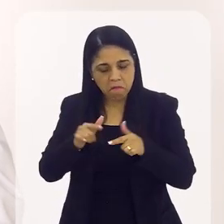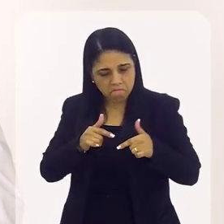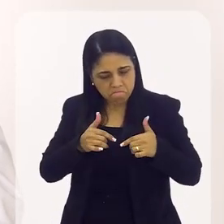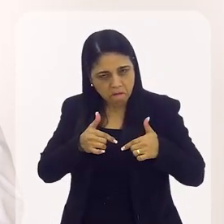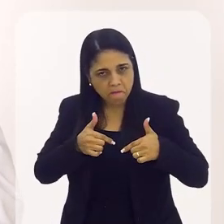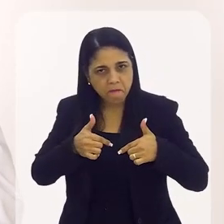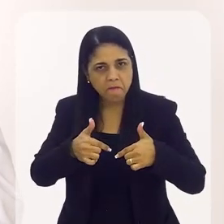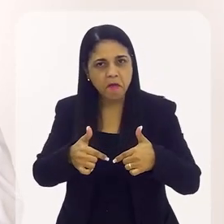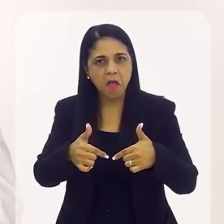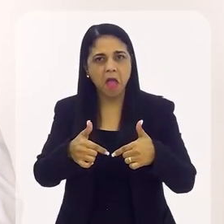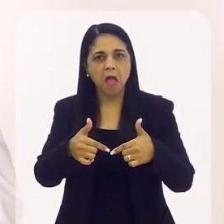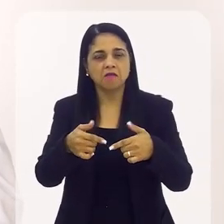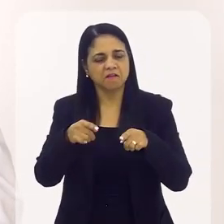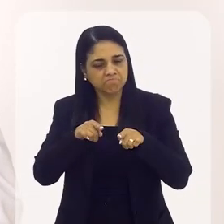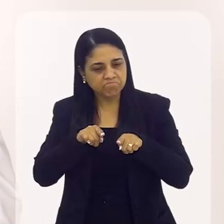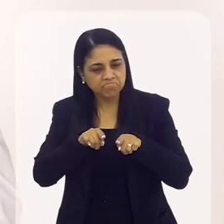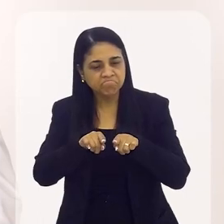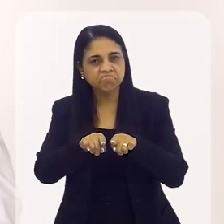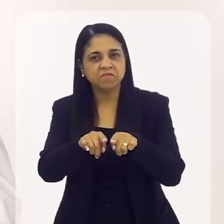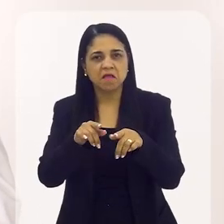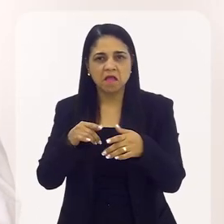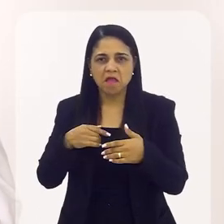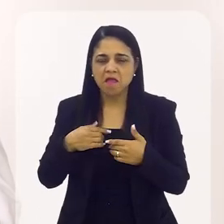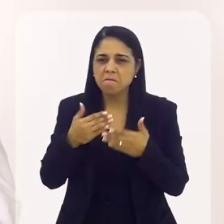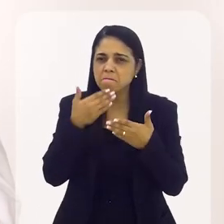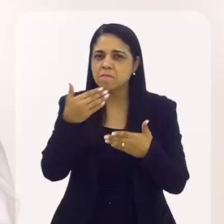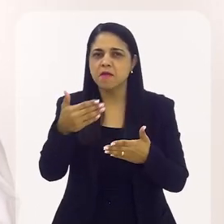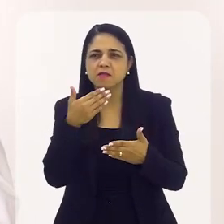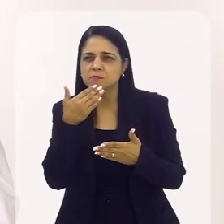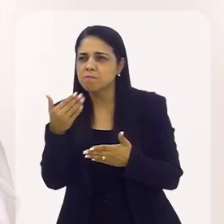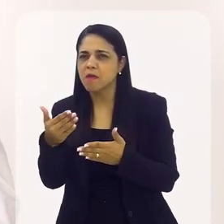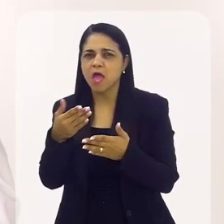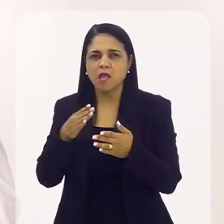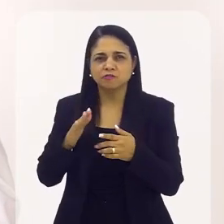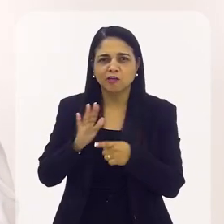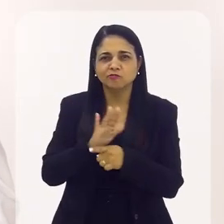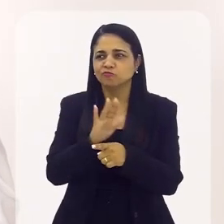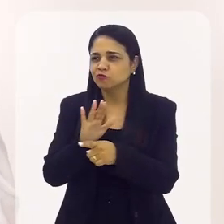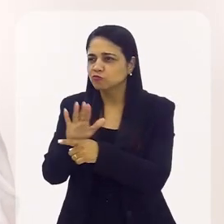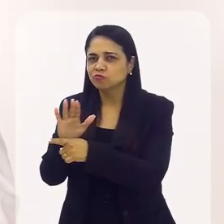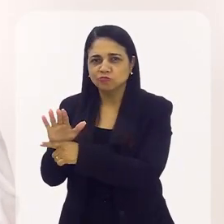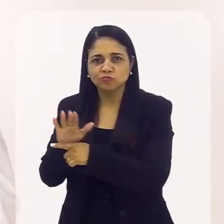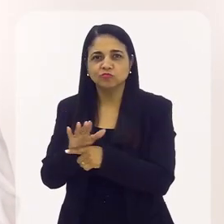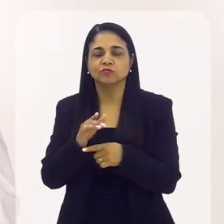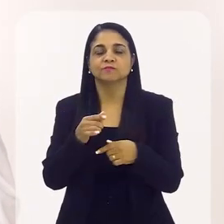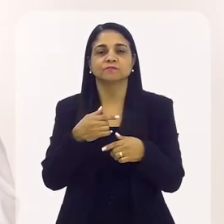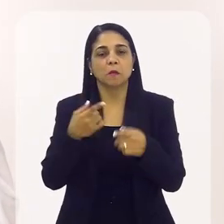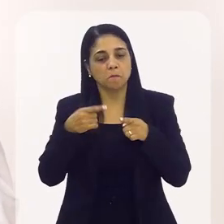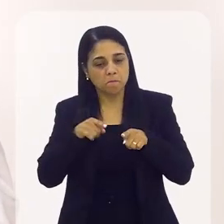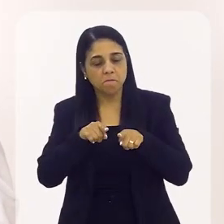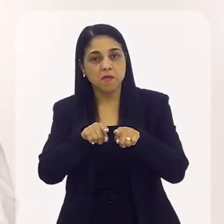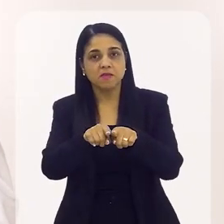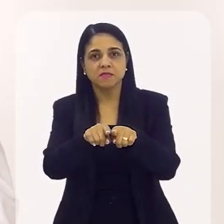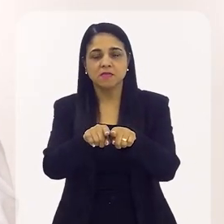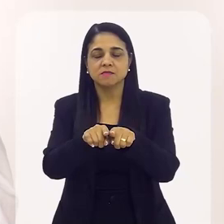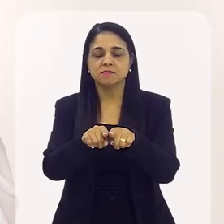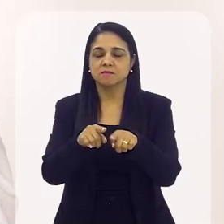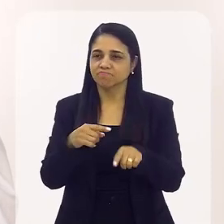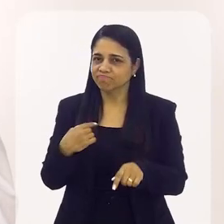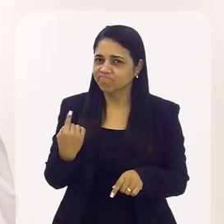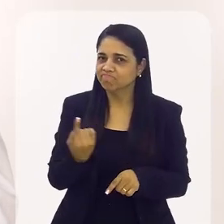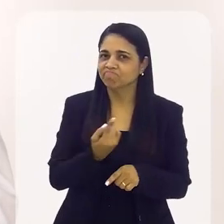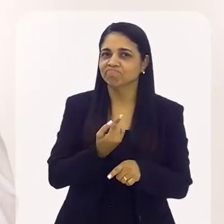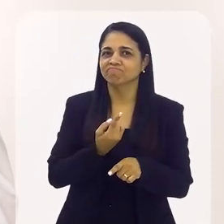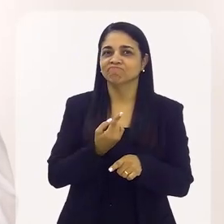dedica, mesmo sem patrocínio, ela corre atrás, ela pede, ela faz. Fizemos uma parceria com